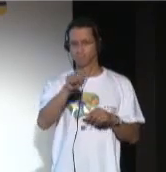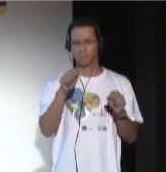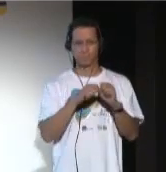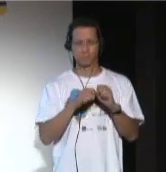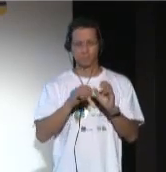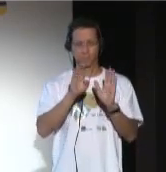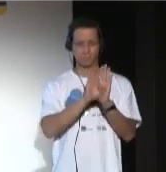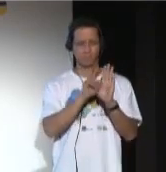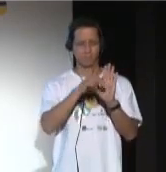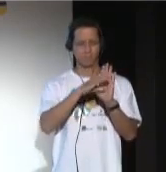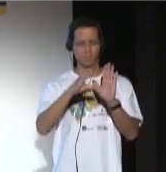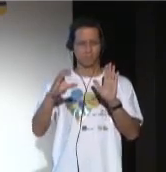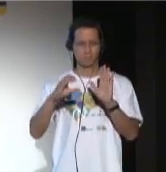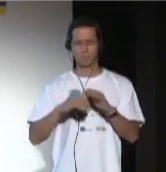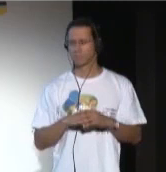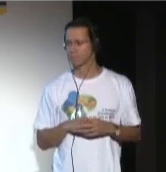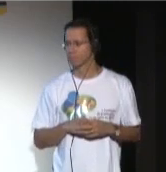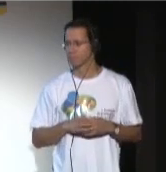Nacional Curricular.